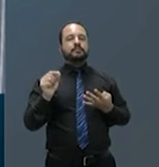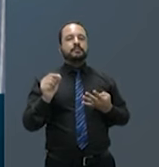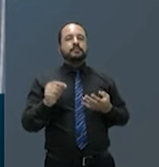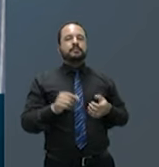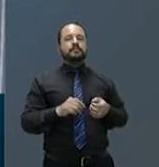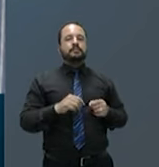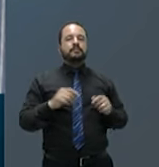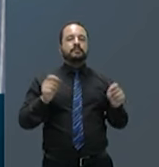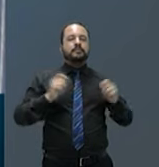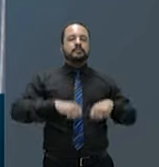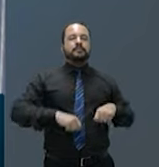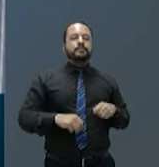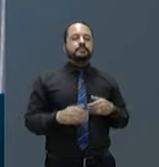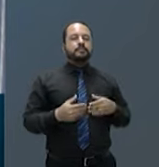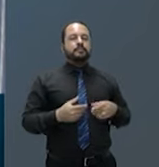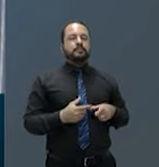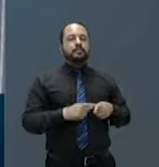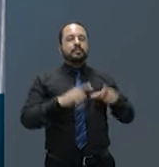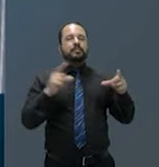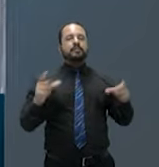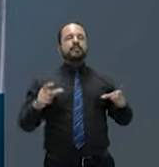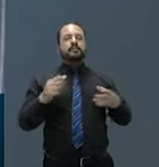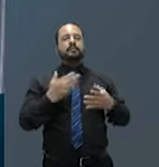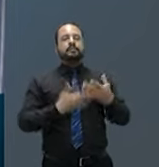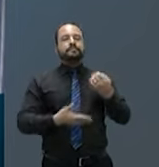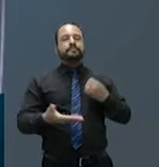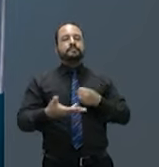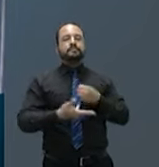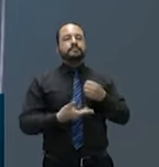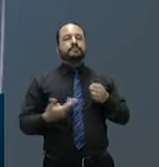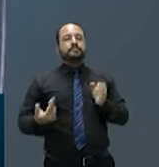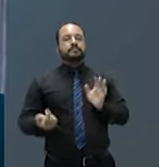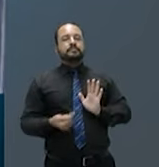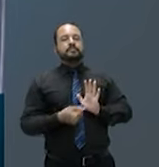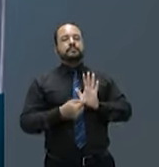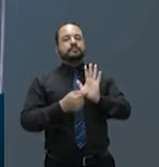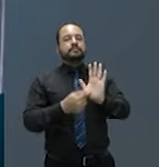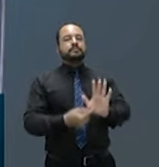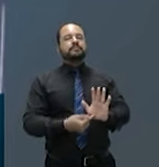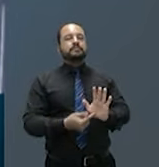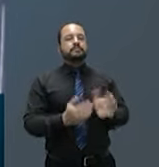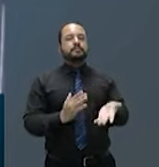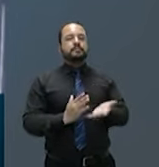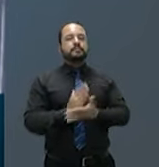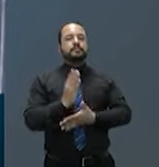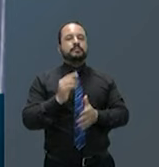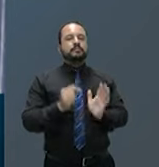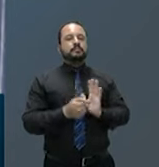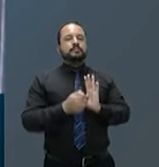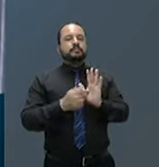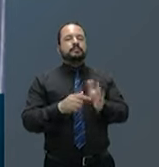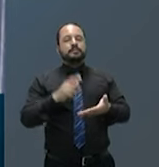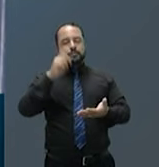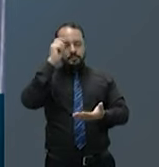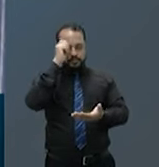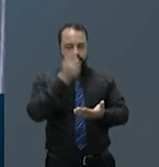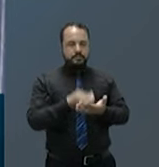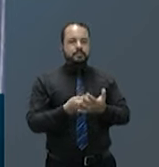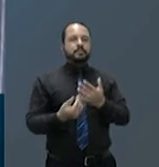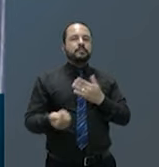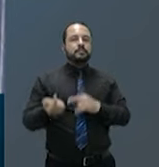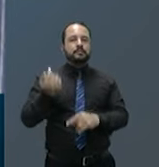se estender os fundamentos que levaram à modulação dos efeitos da decisão proferida do